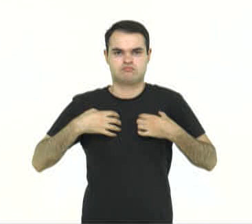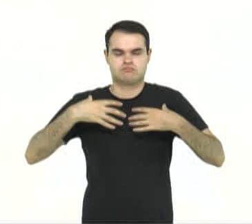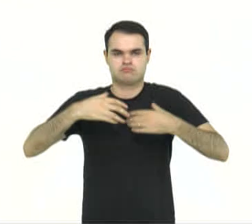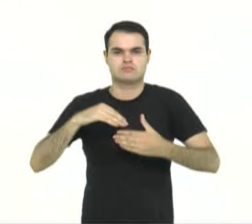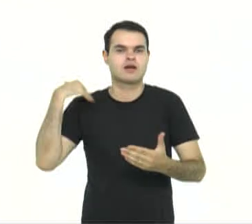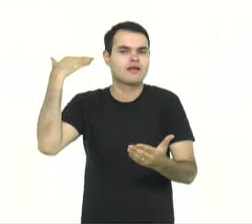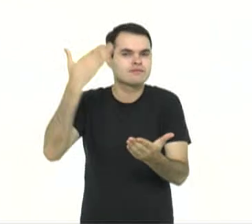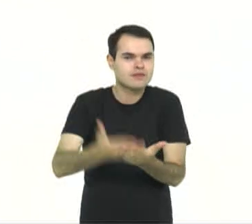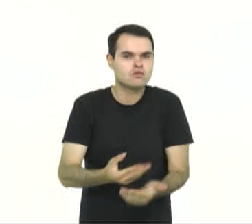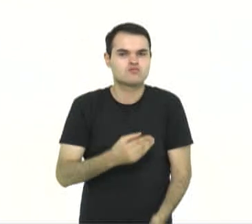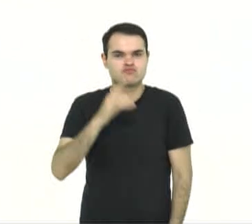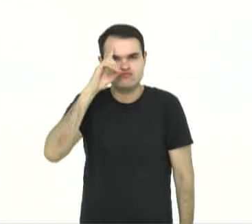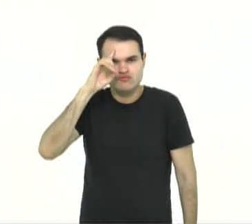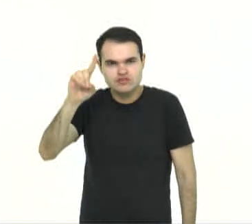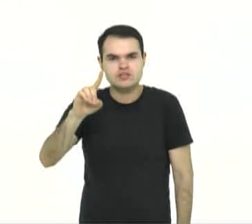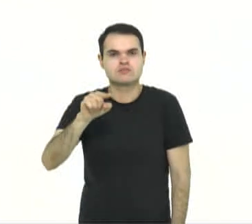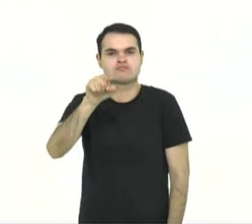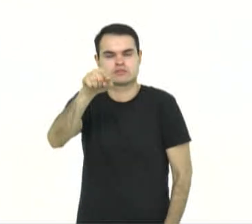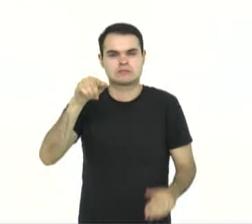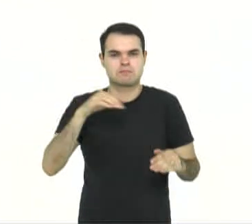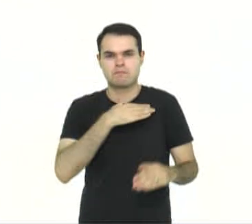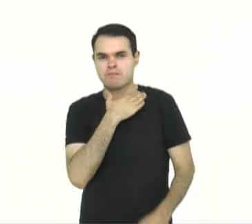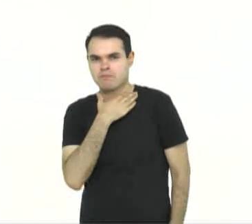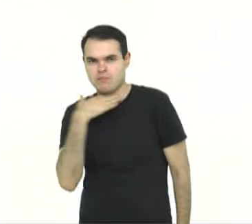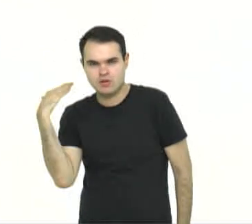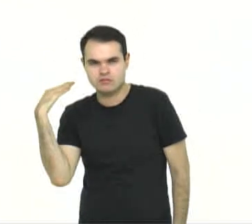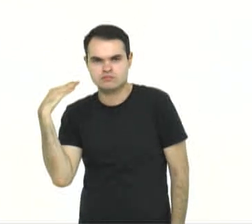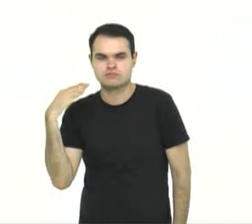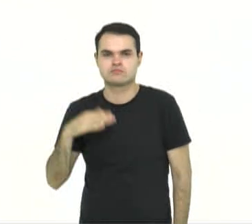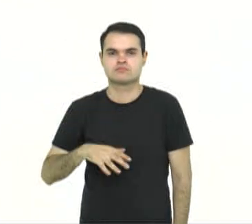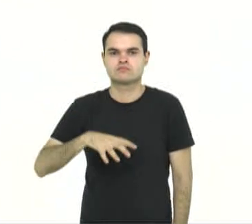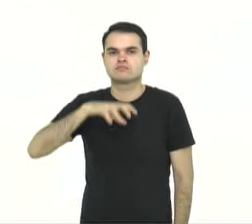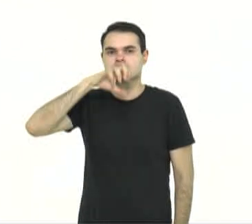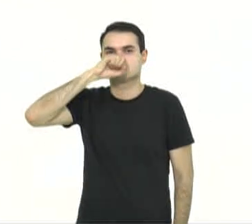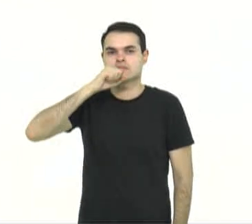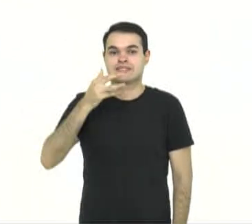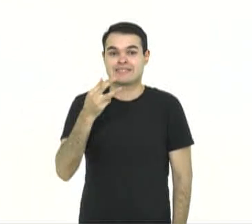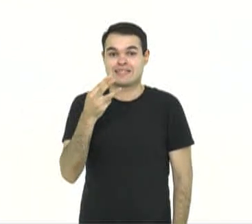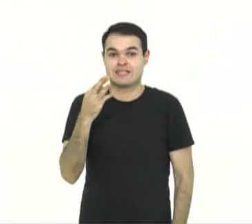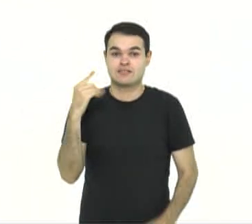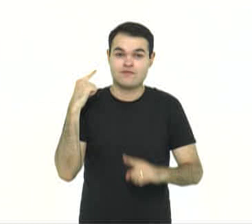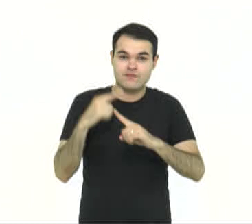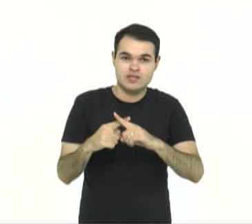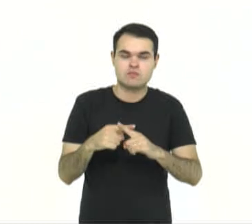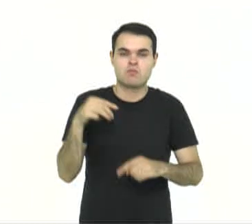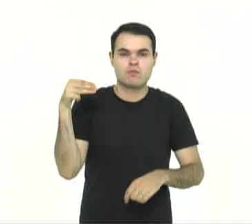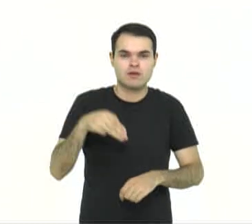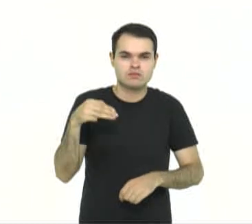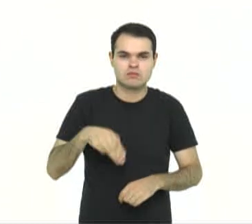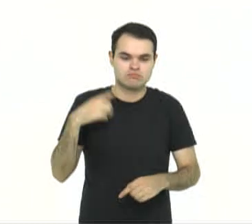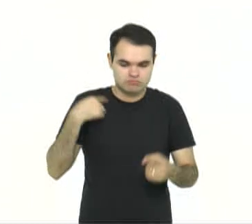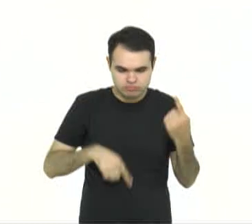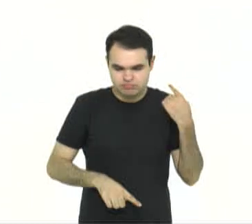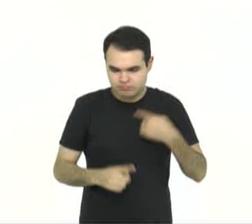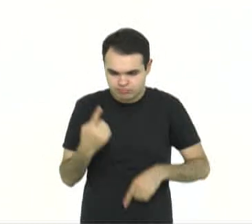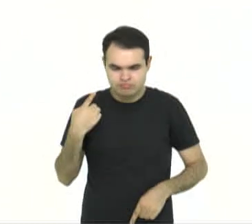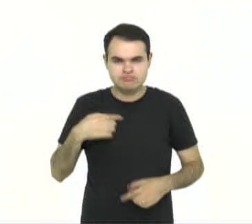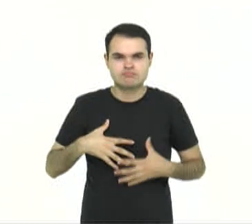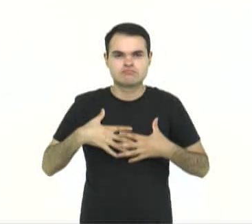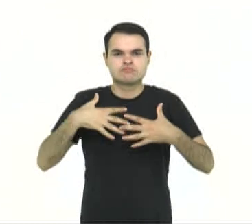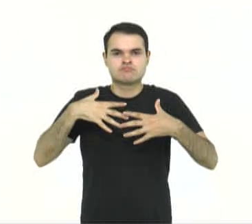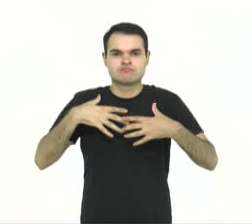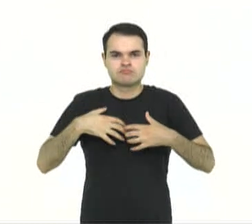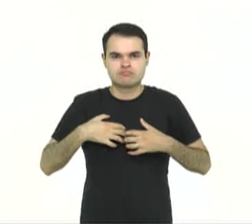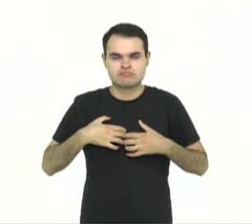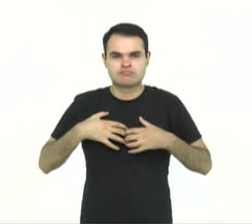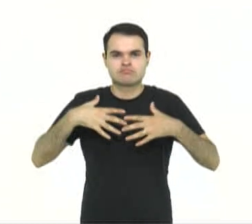o dia da sua morte, o ar fará o mesmo caminho, 13 vezes por minuto, sem descanso. O propósito da respiração é levar